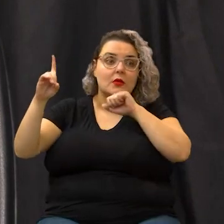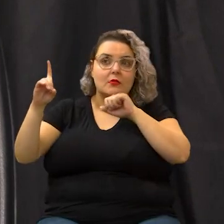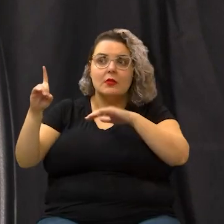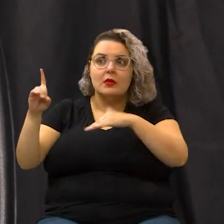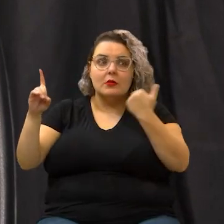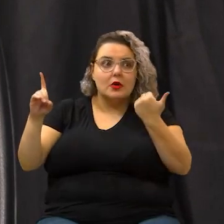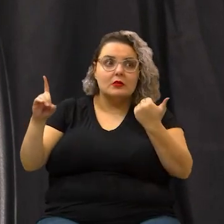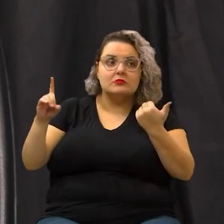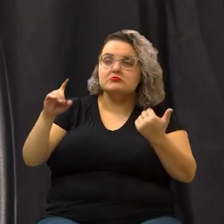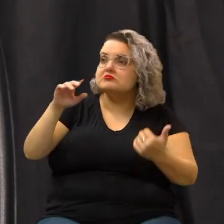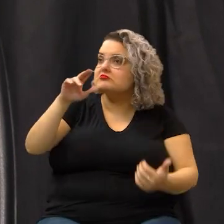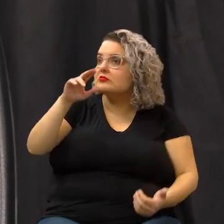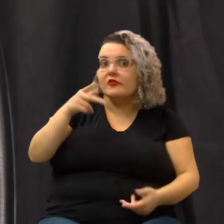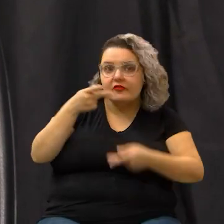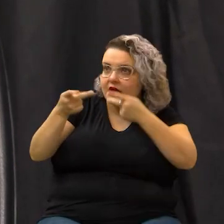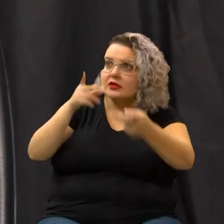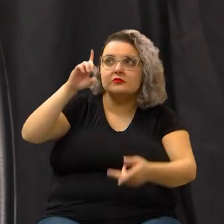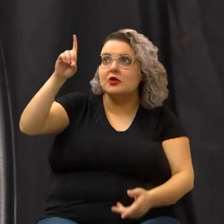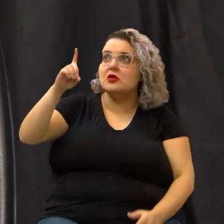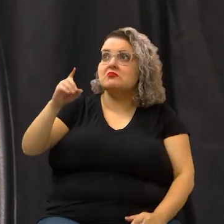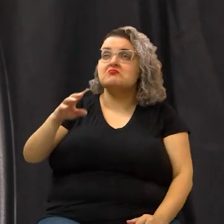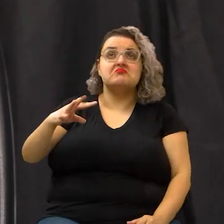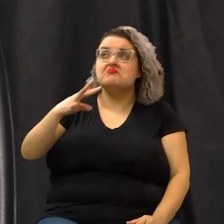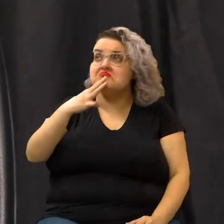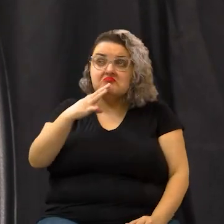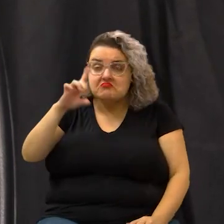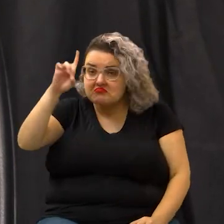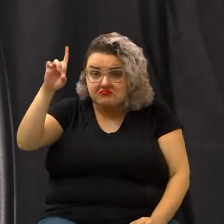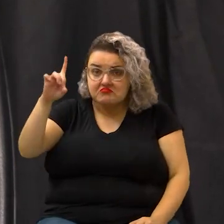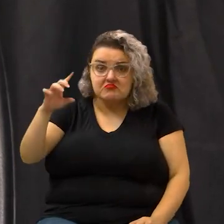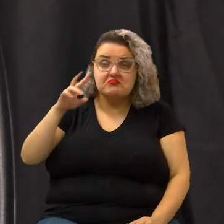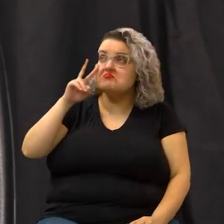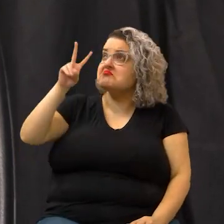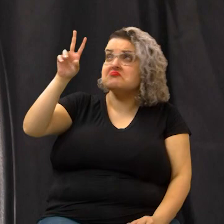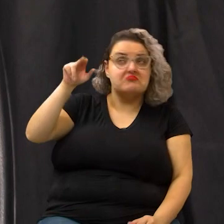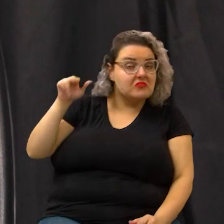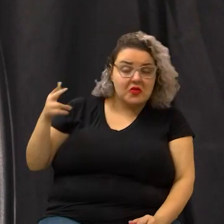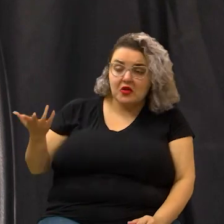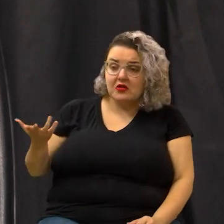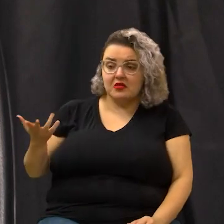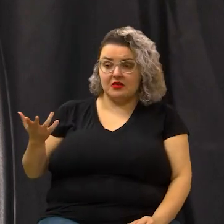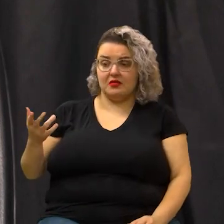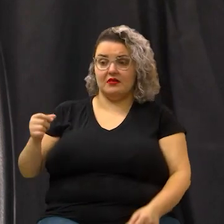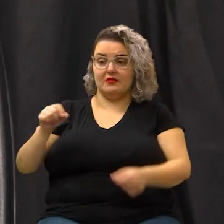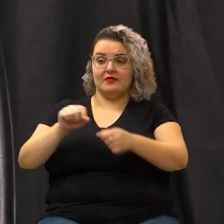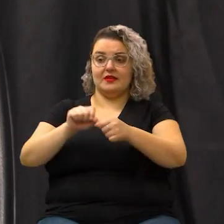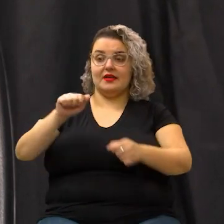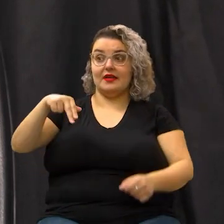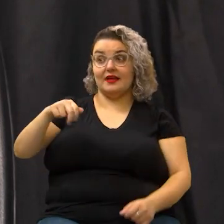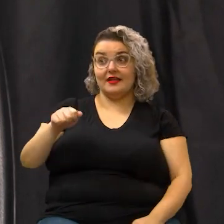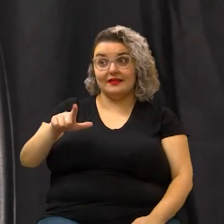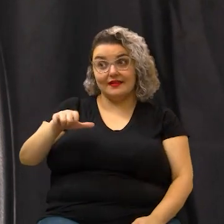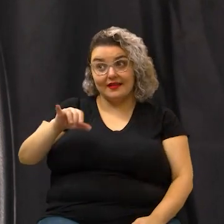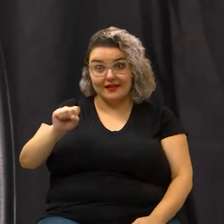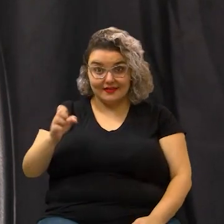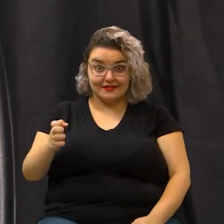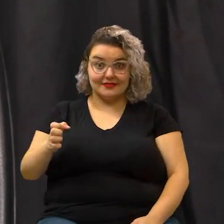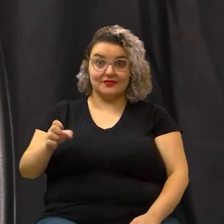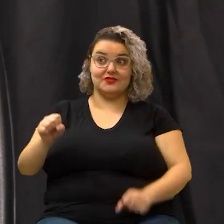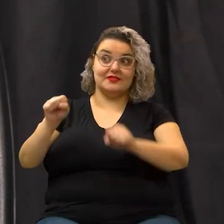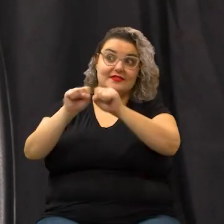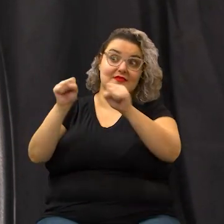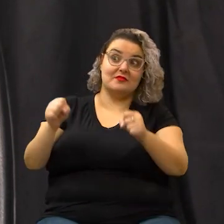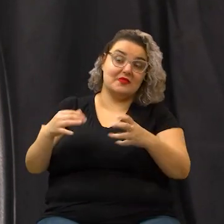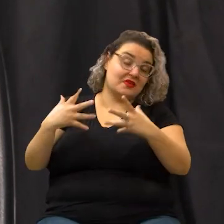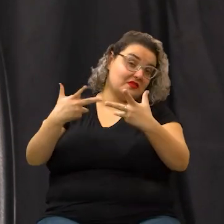morreu, eu ouvia falar de Deus. Só que eu nunca conheci, nunca ouvi, nunca vi. E eu fiz análise de sistema, então pra gente tudo